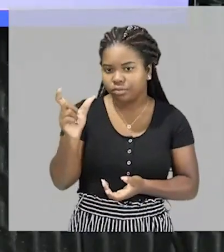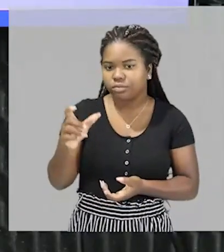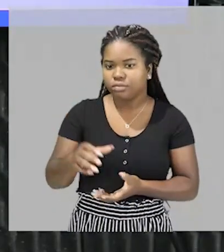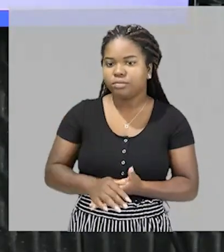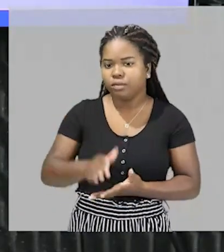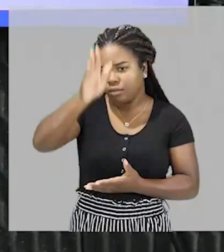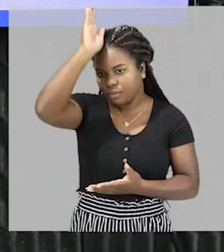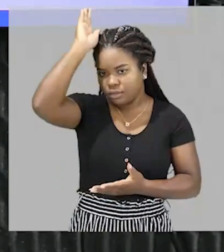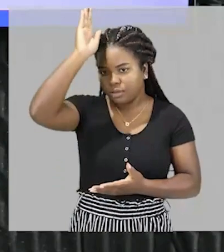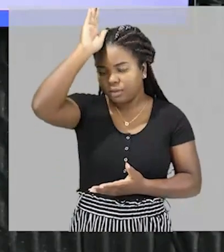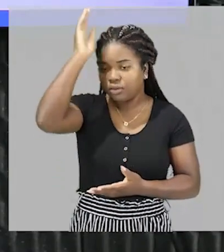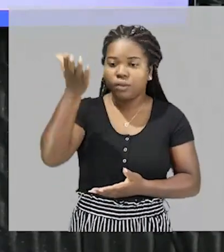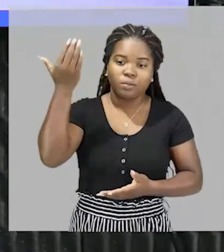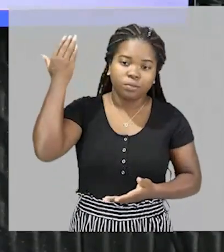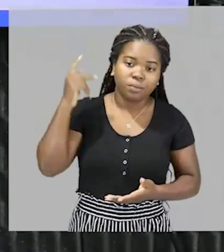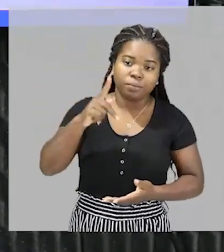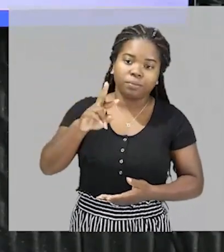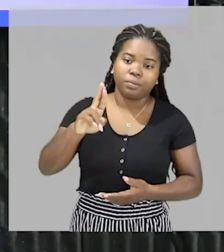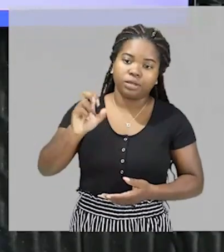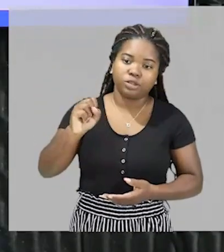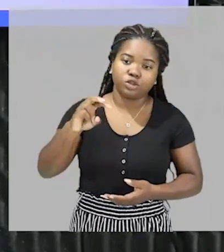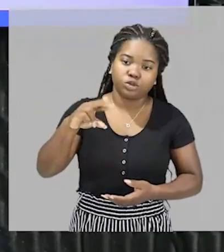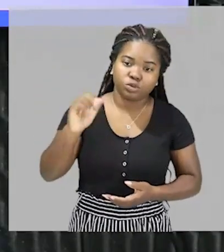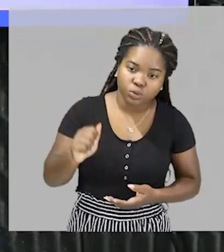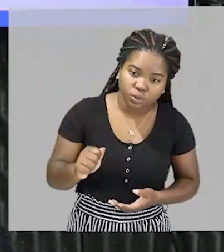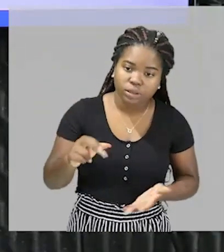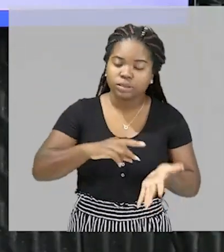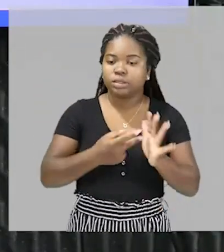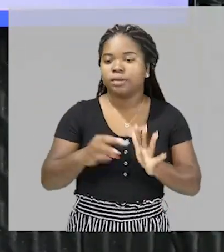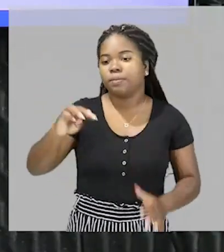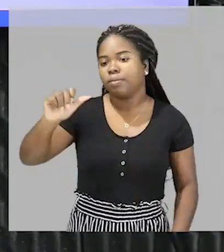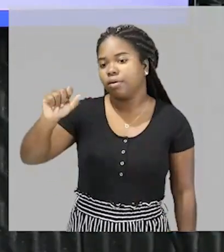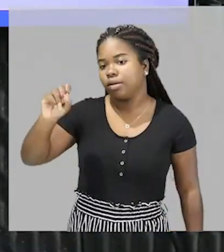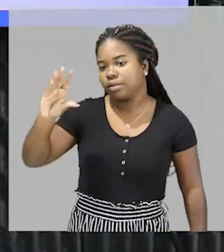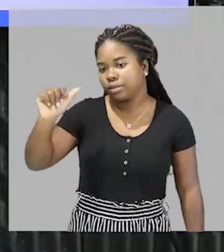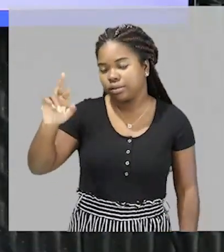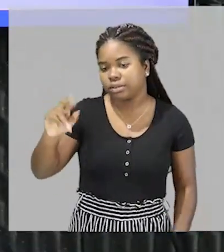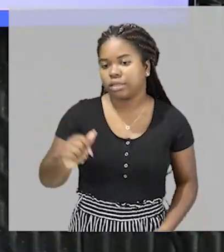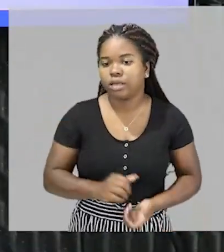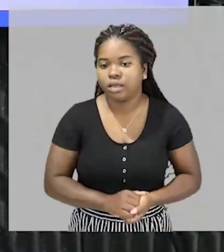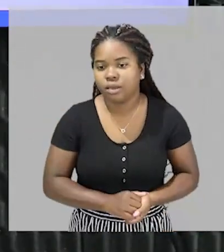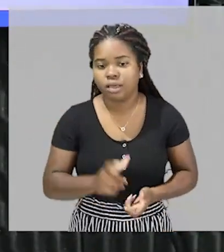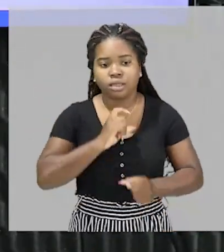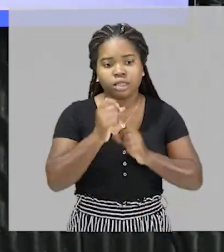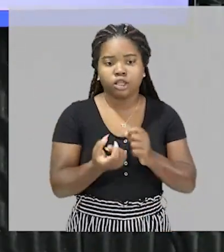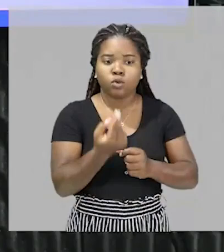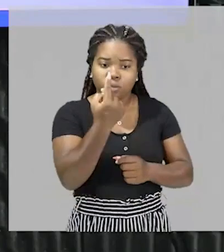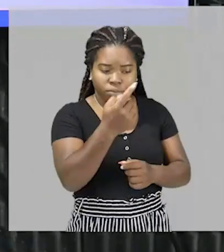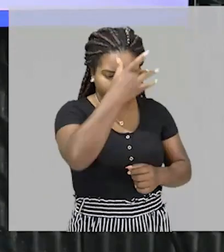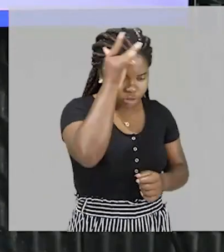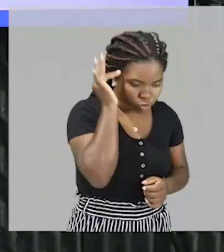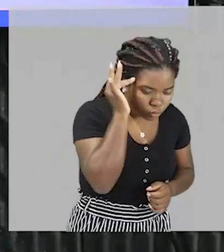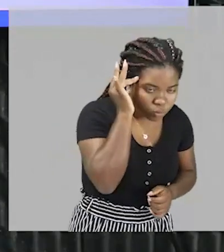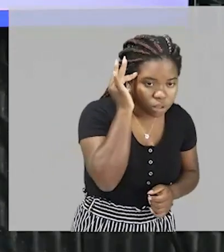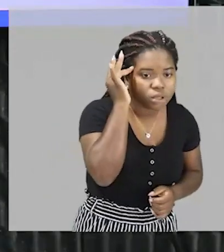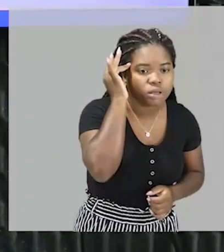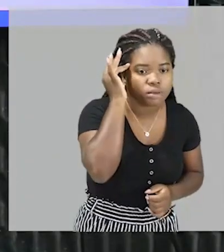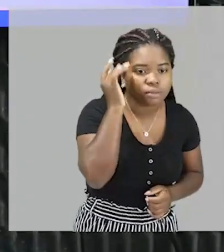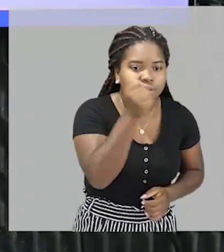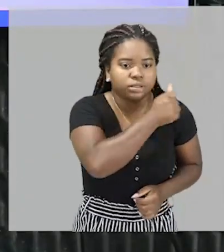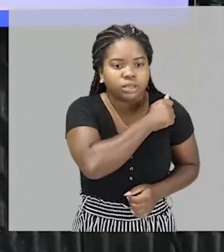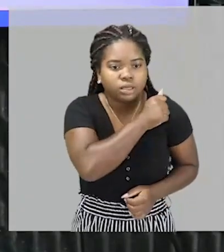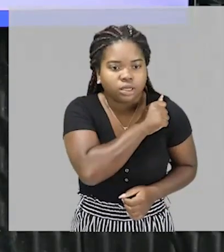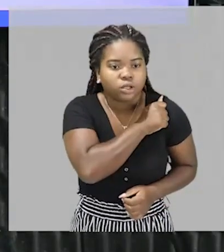chamada de persona, que significa máscara. Então, você cria um personagem para ser